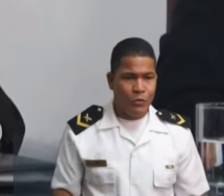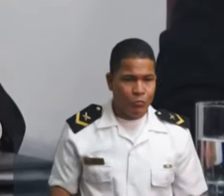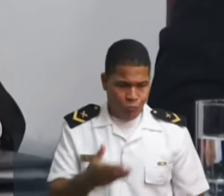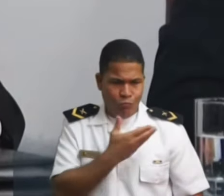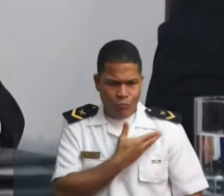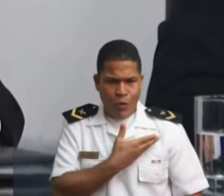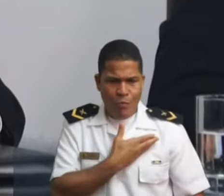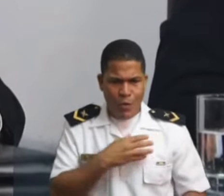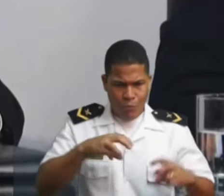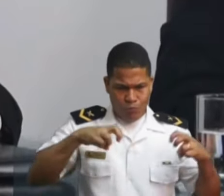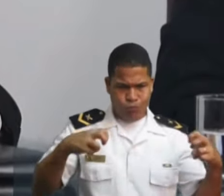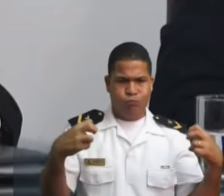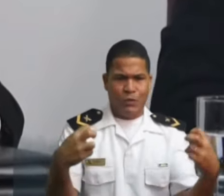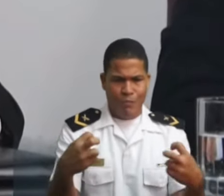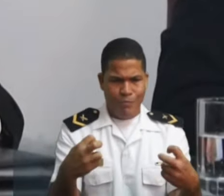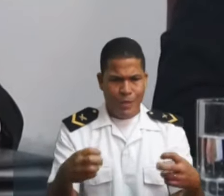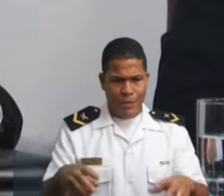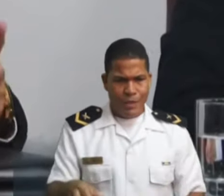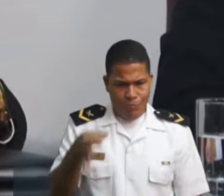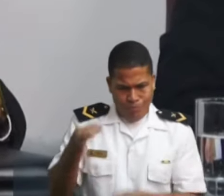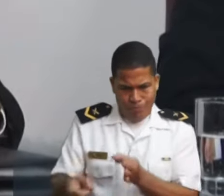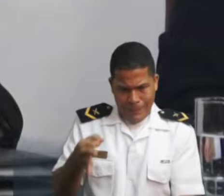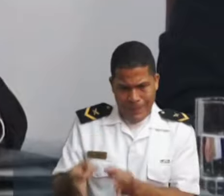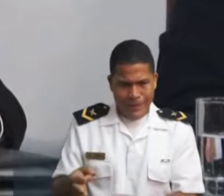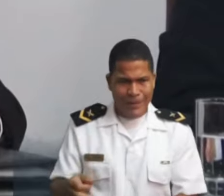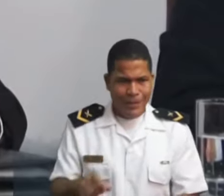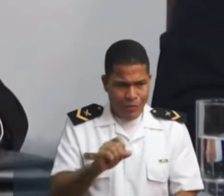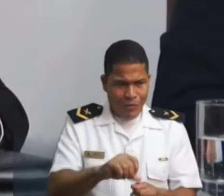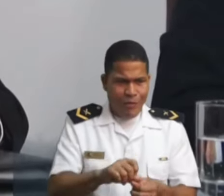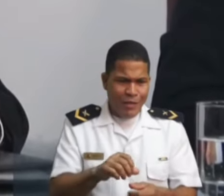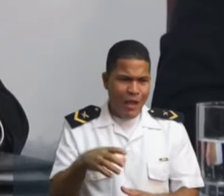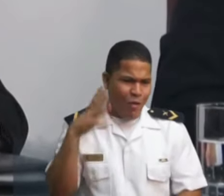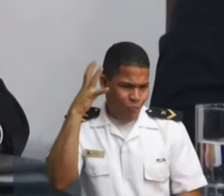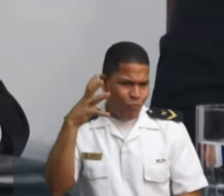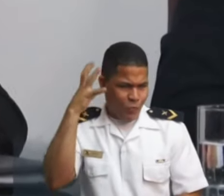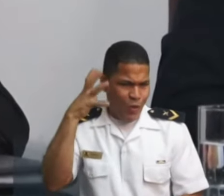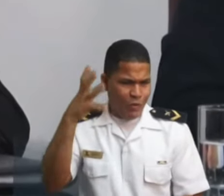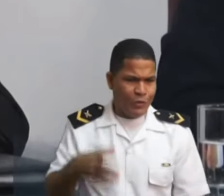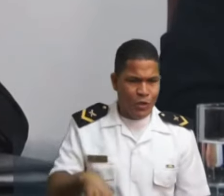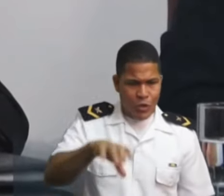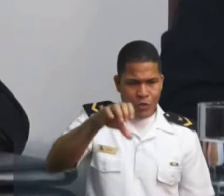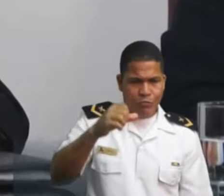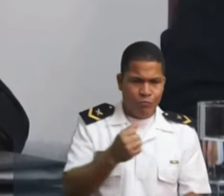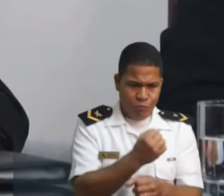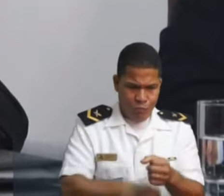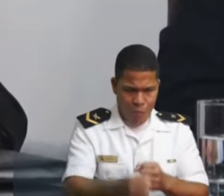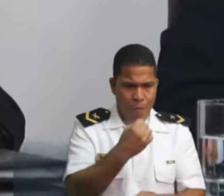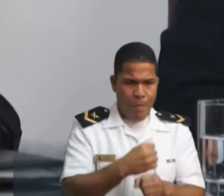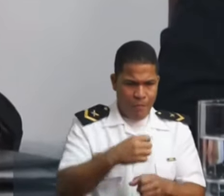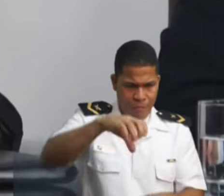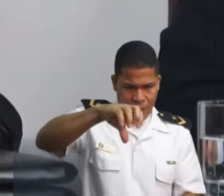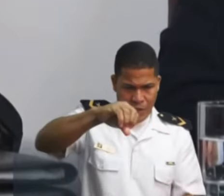compõem essa corte, fazer a locução relativa aos 90 anos do Tribunal. É uma